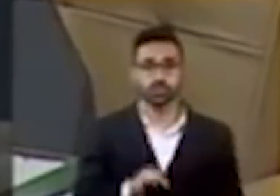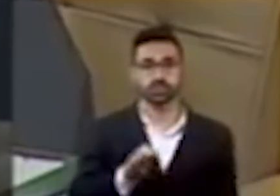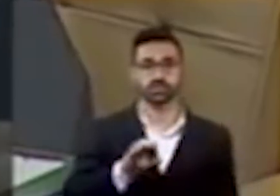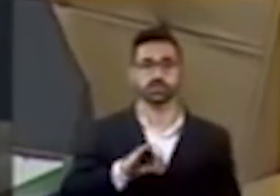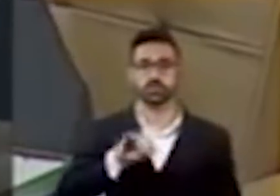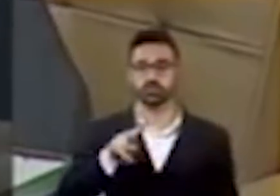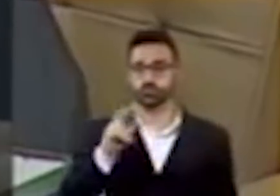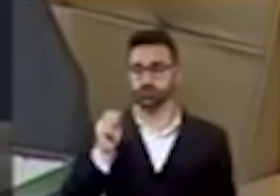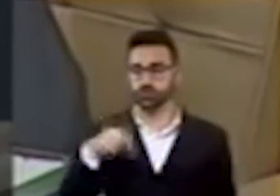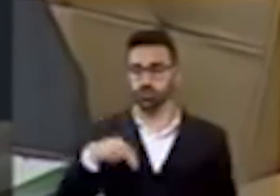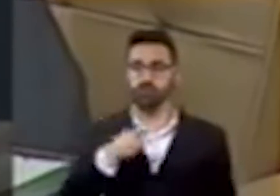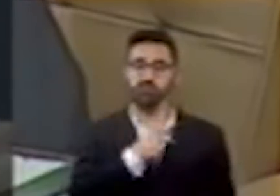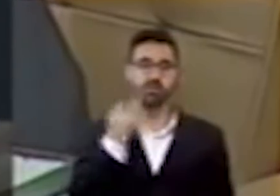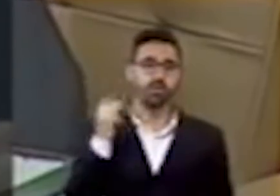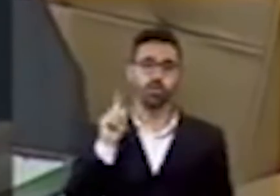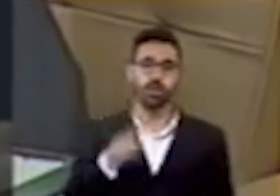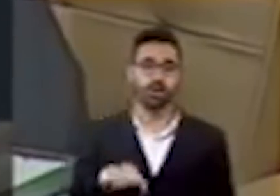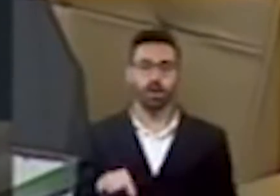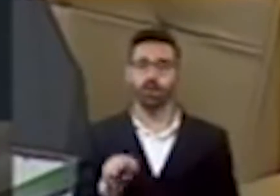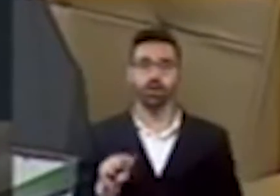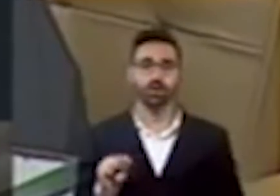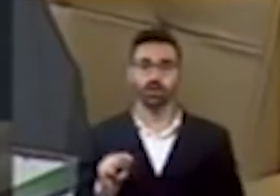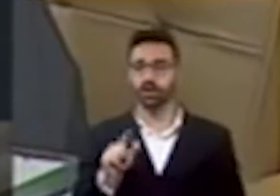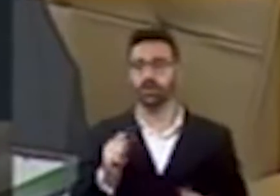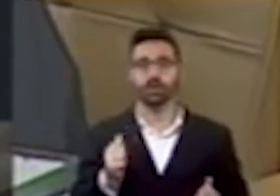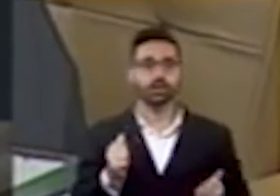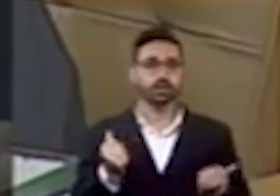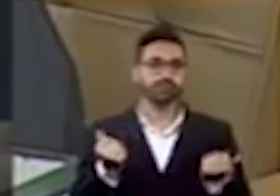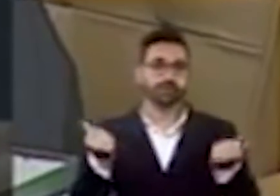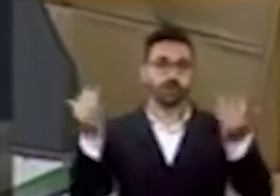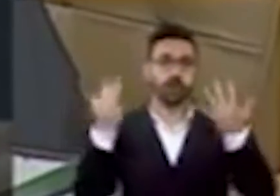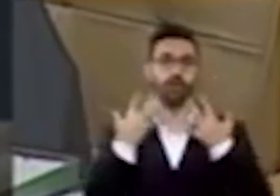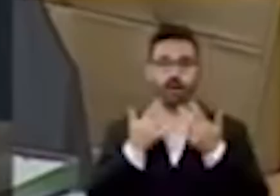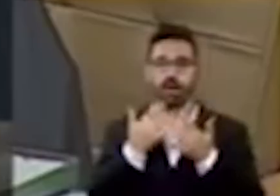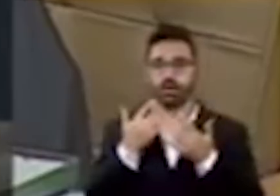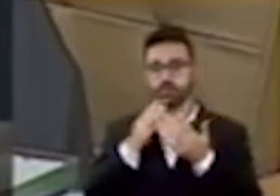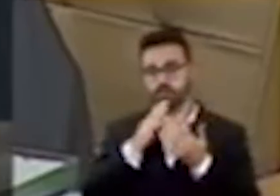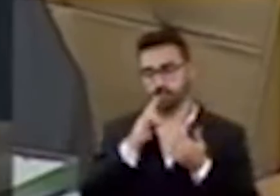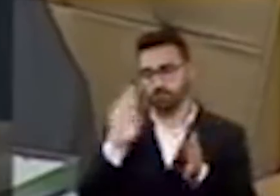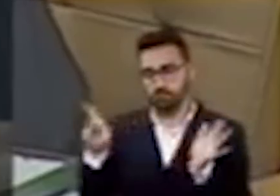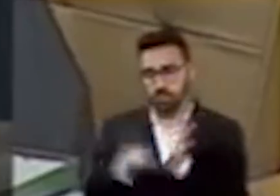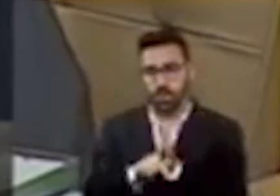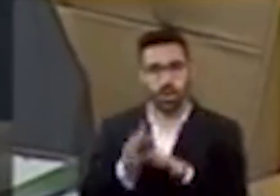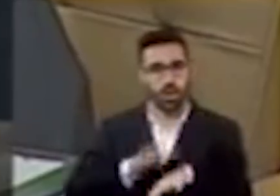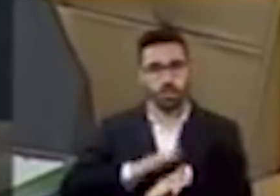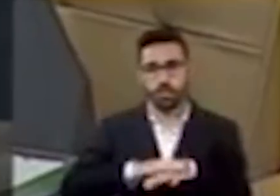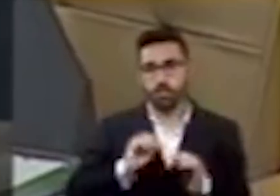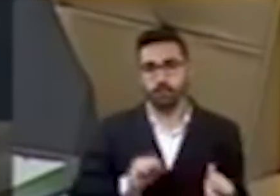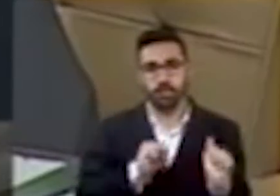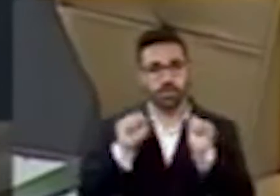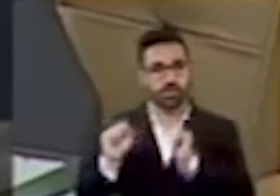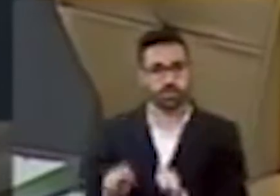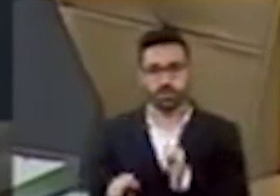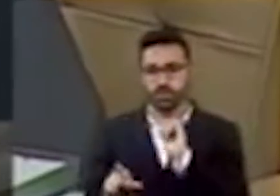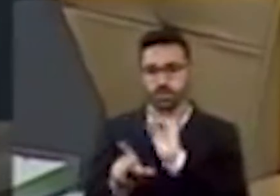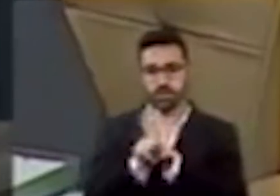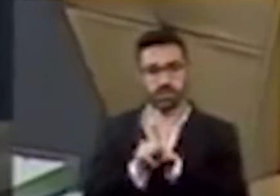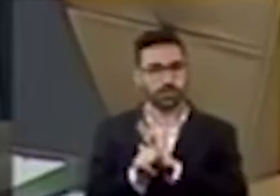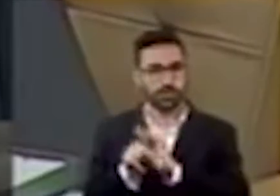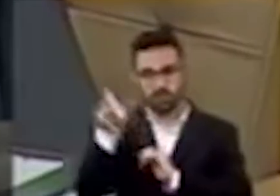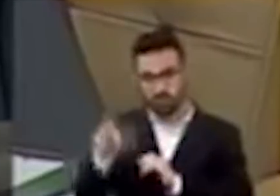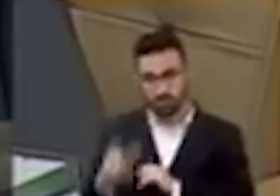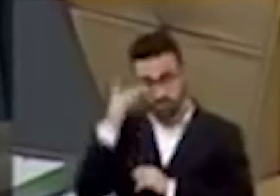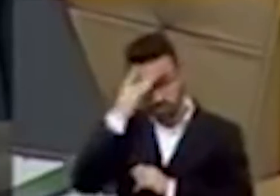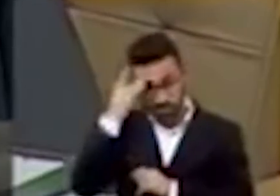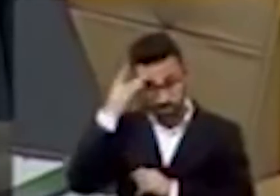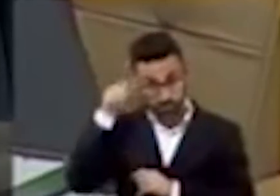o Instituto como um ato de graça proveniente do poder confiado à execução das leis, que isenta o indivíduo a quem